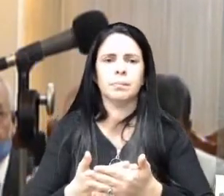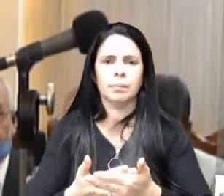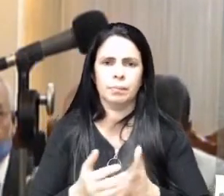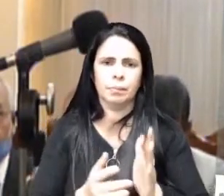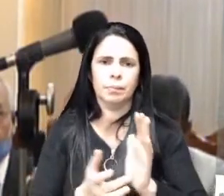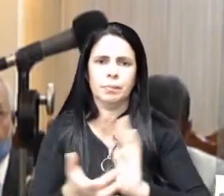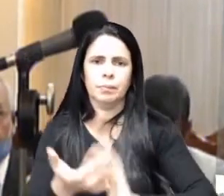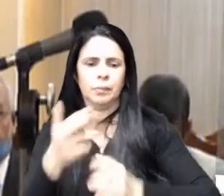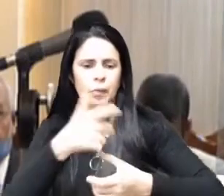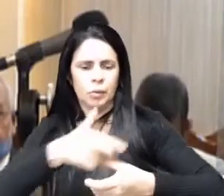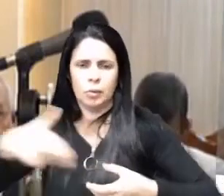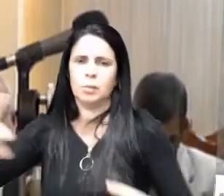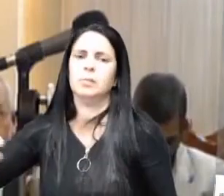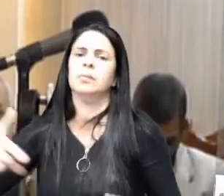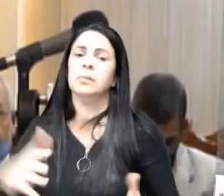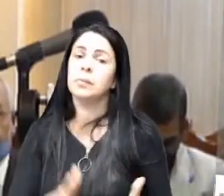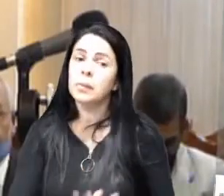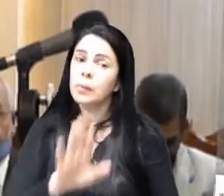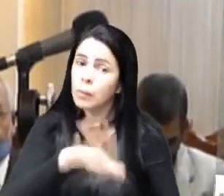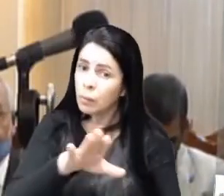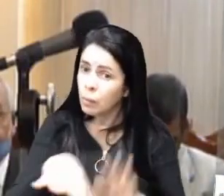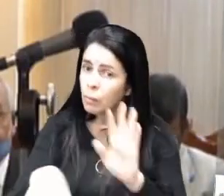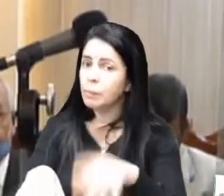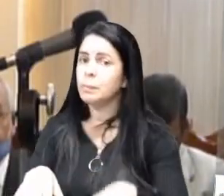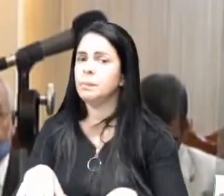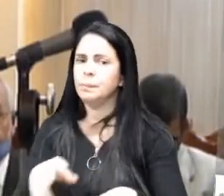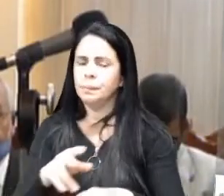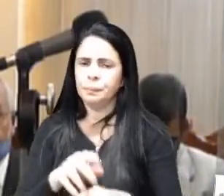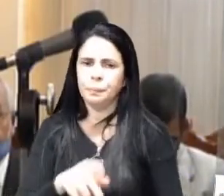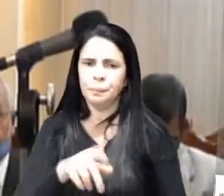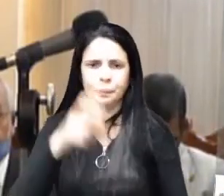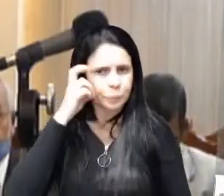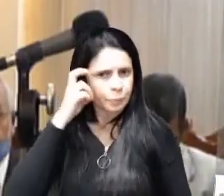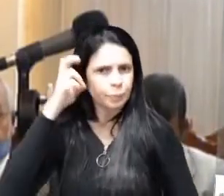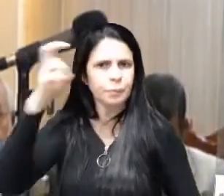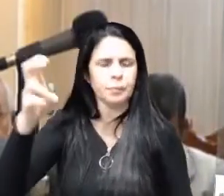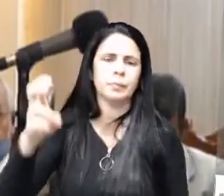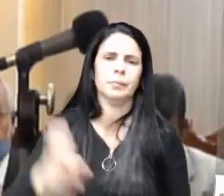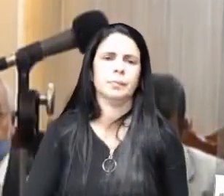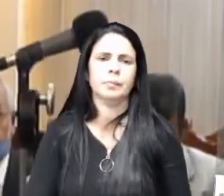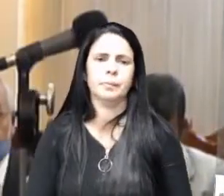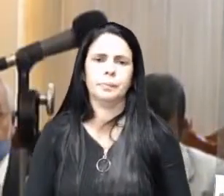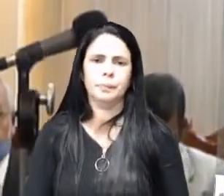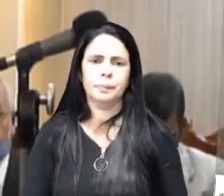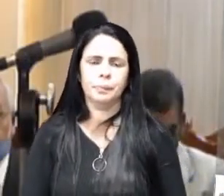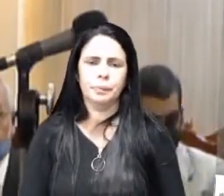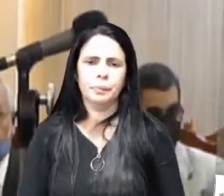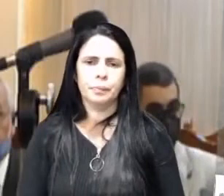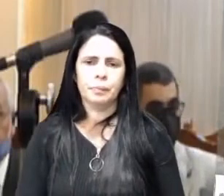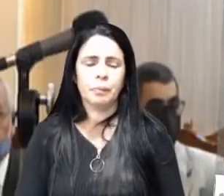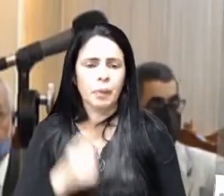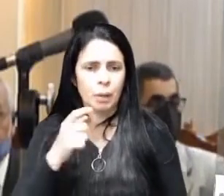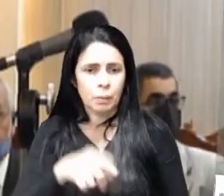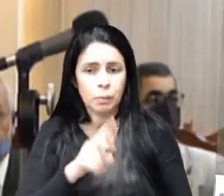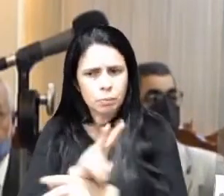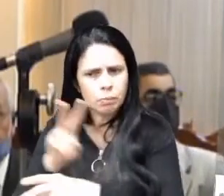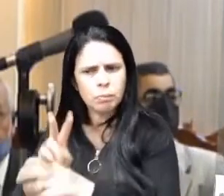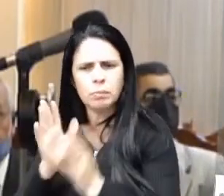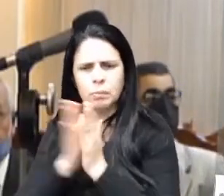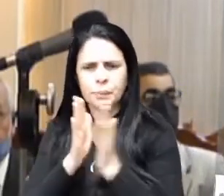e vigiai em oração. Eu gosto da NVI, esse texto diz assim. E dediquem-se